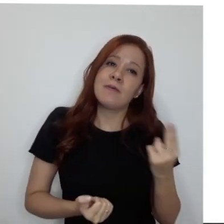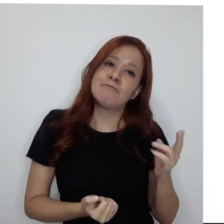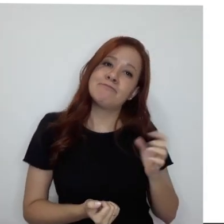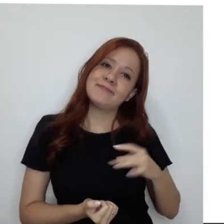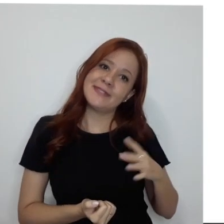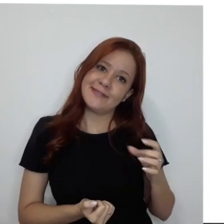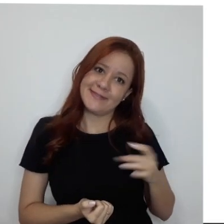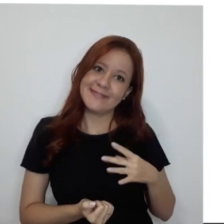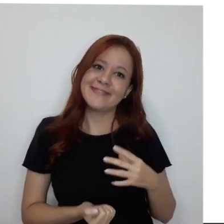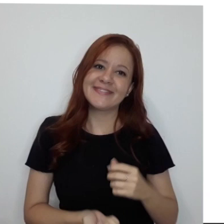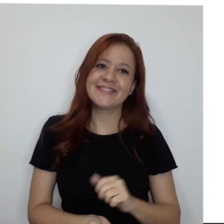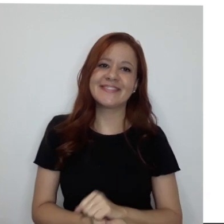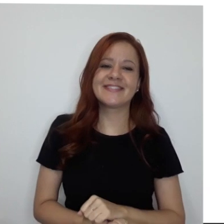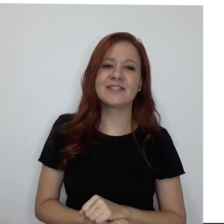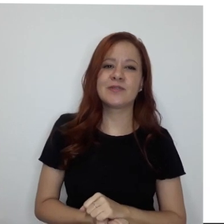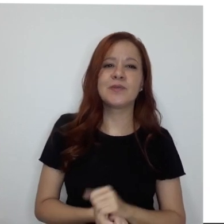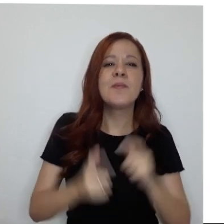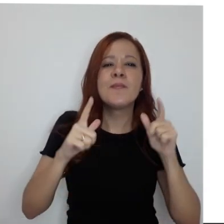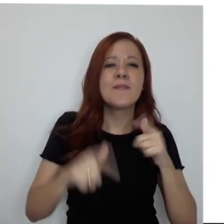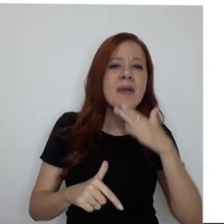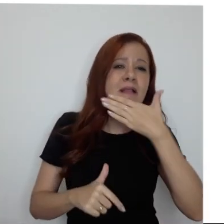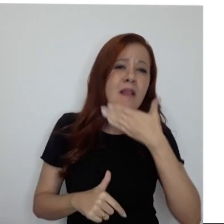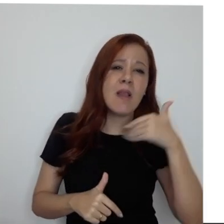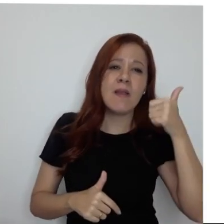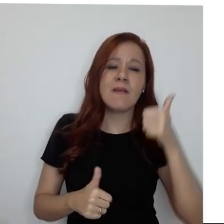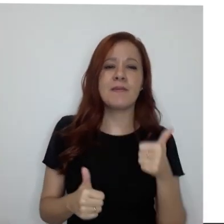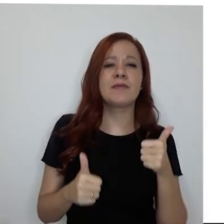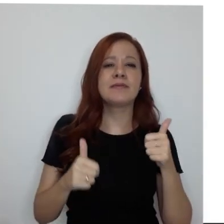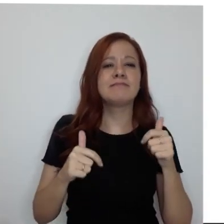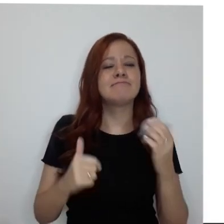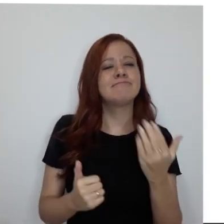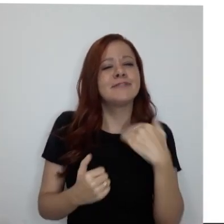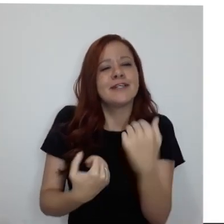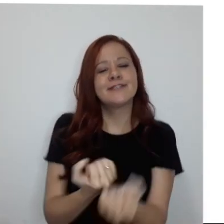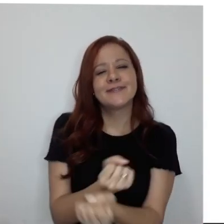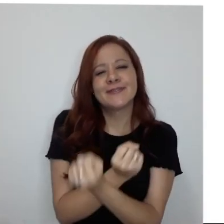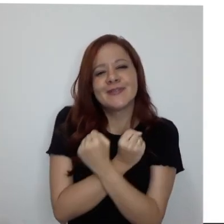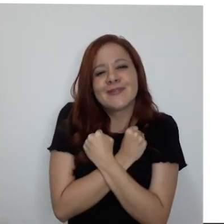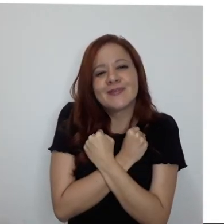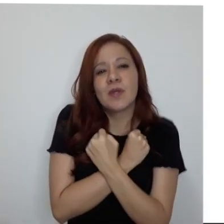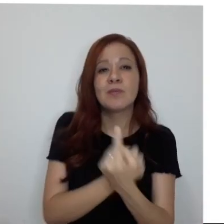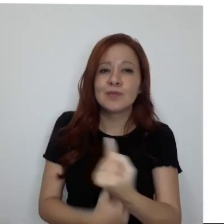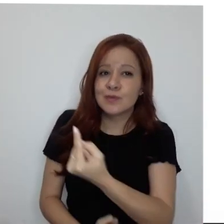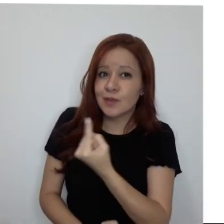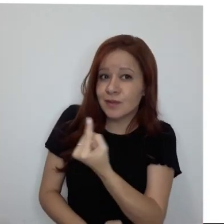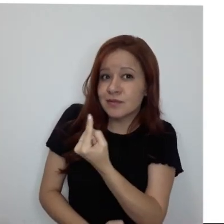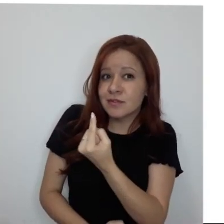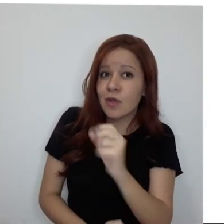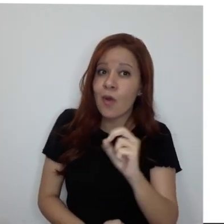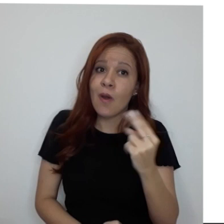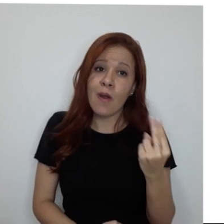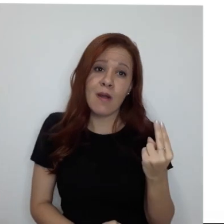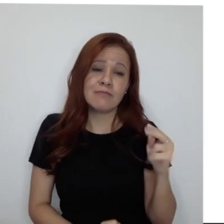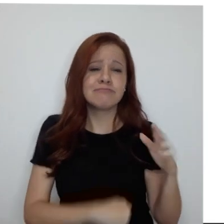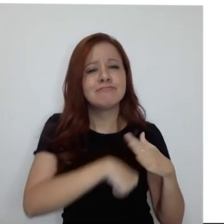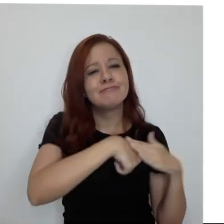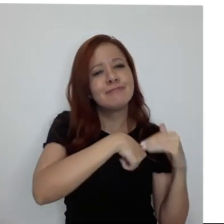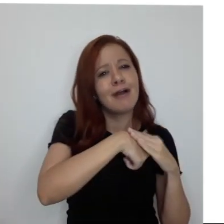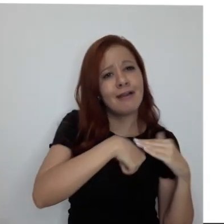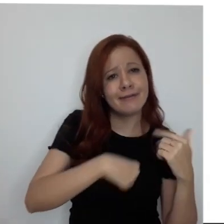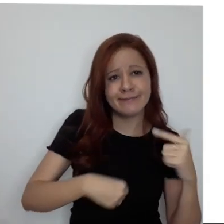medroso. O melhor lugar do mundo é dentro de um abraço. Para o solitário ou para o